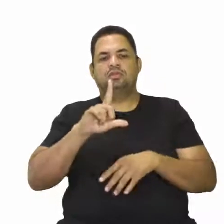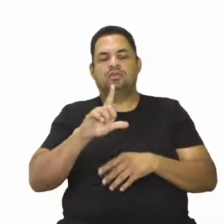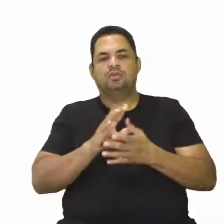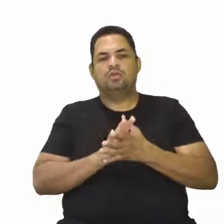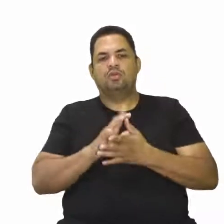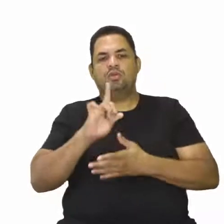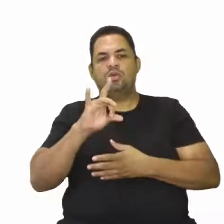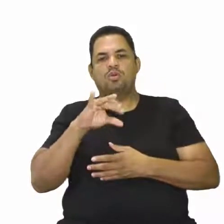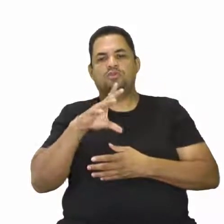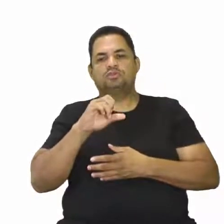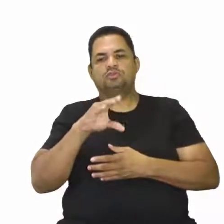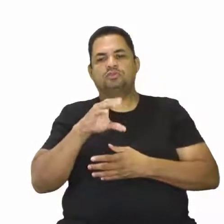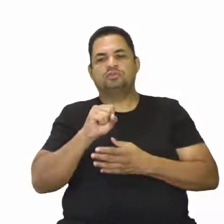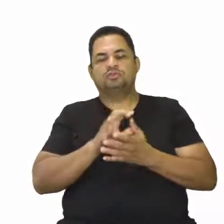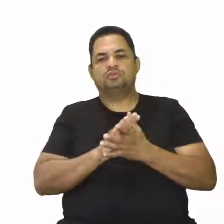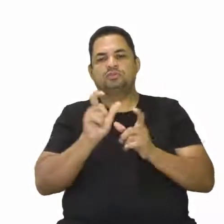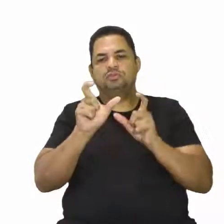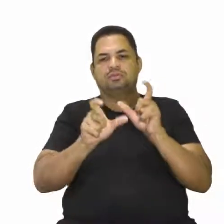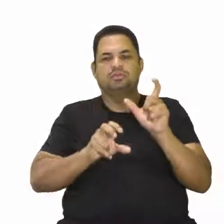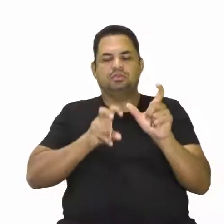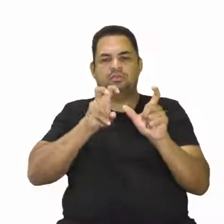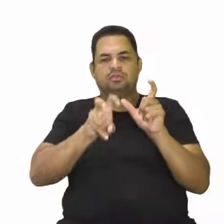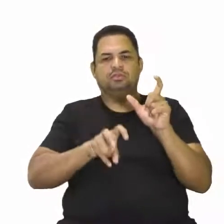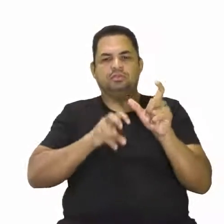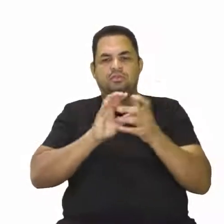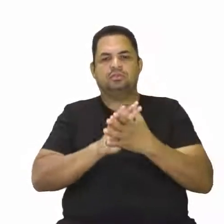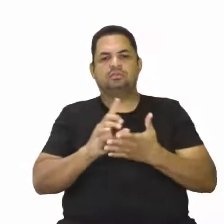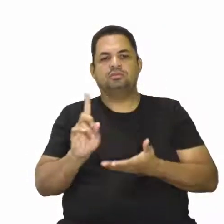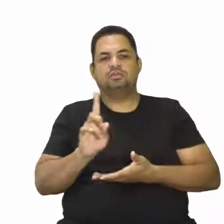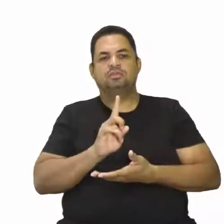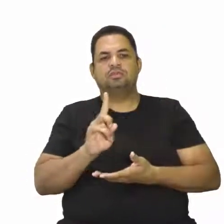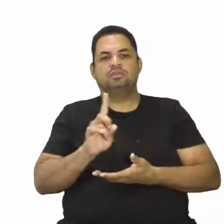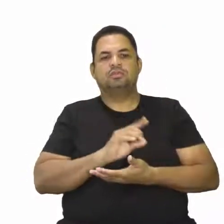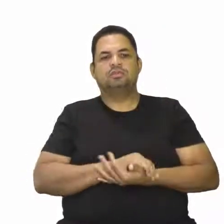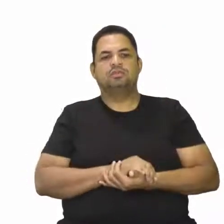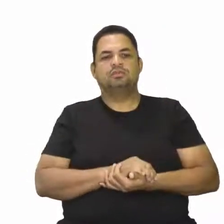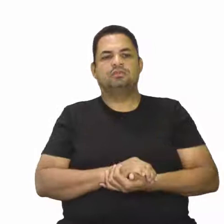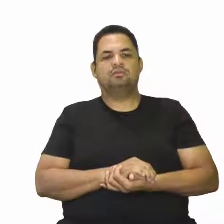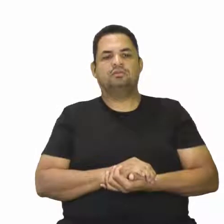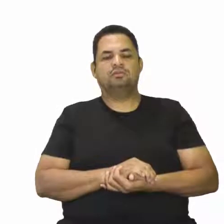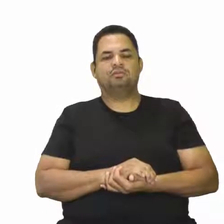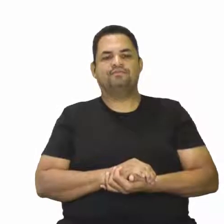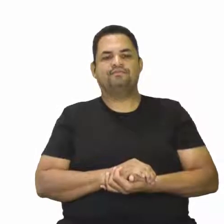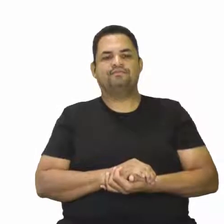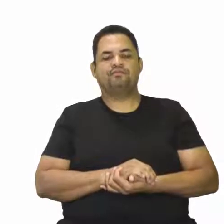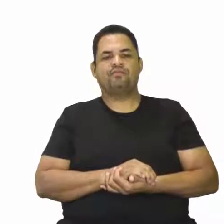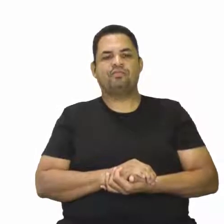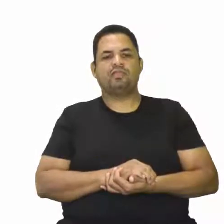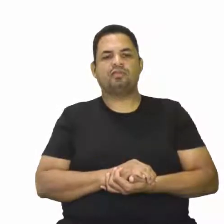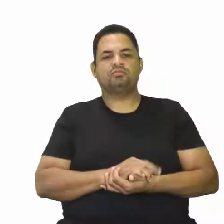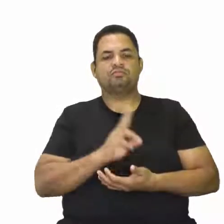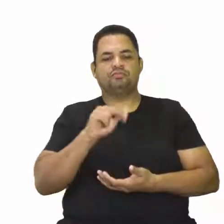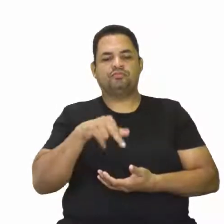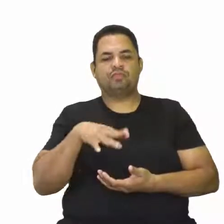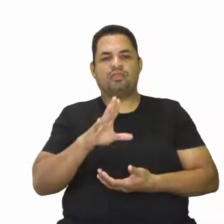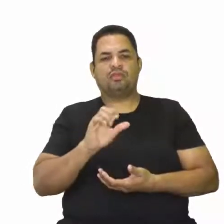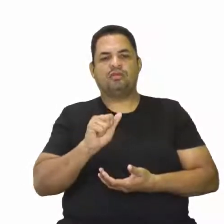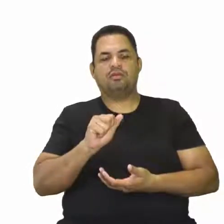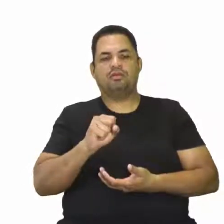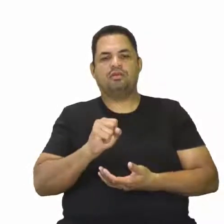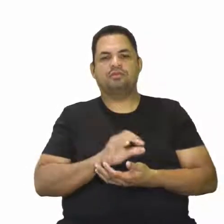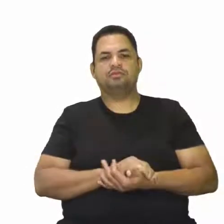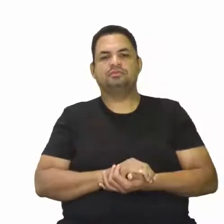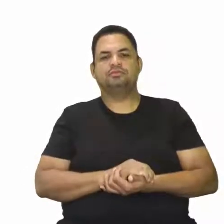locuções adverbiais de negação. Olhem elas aqui. Nunca,